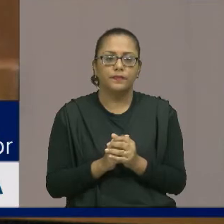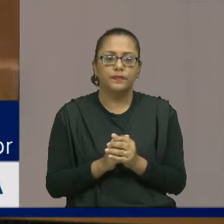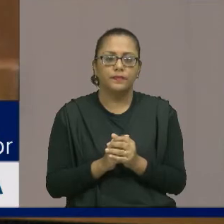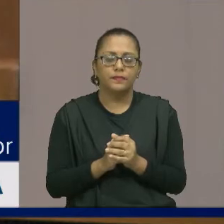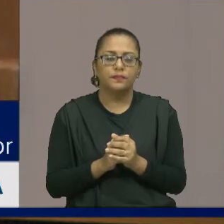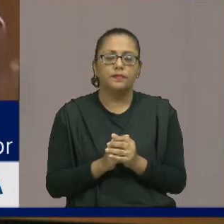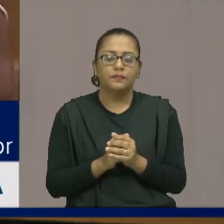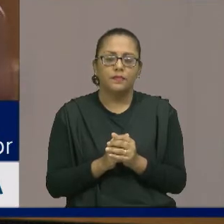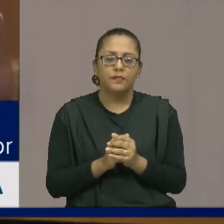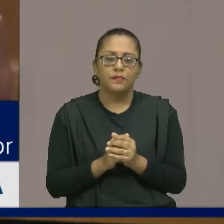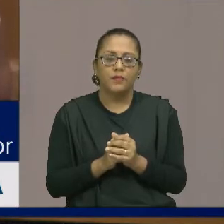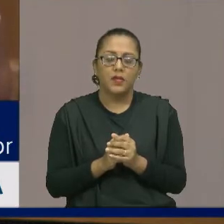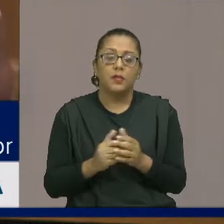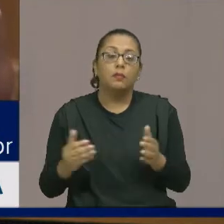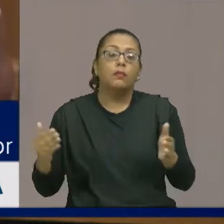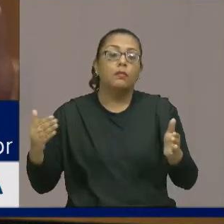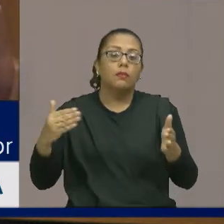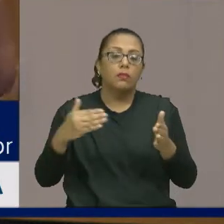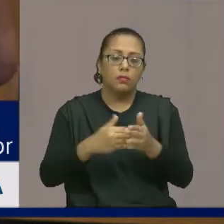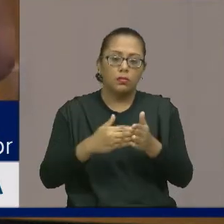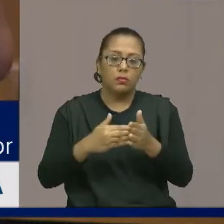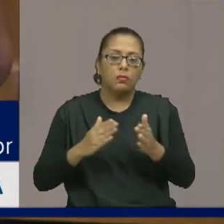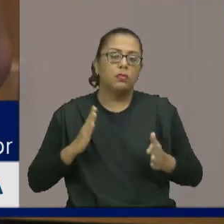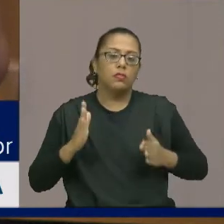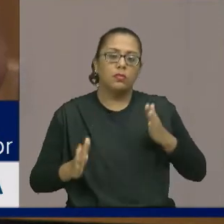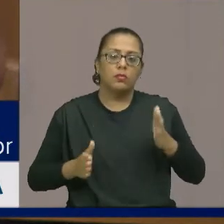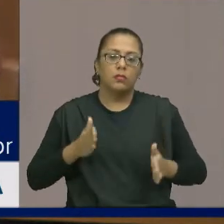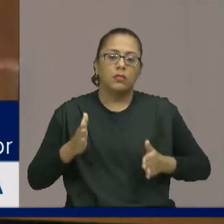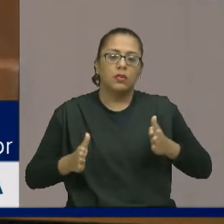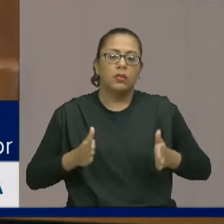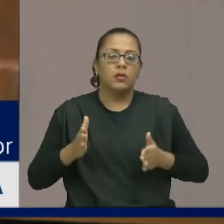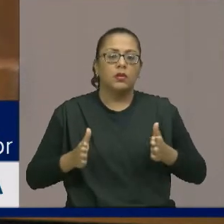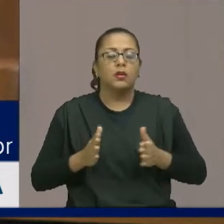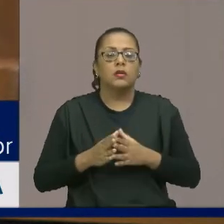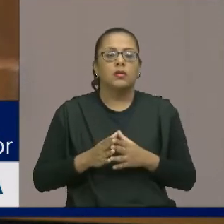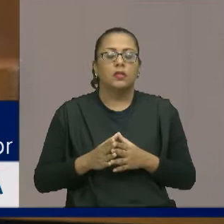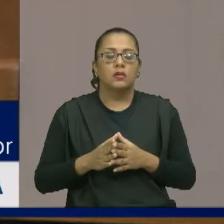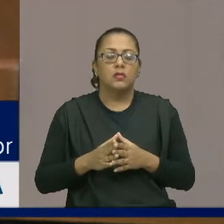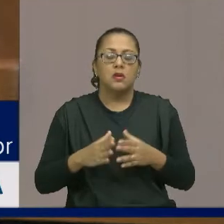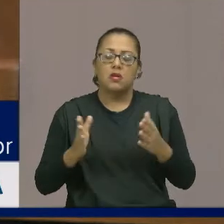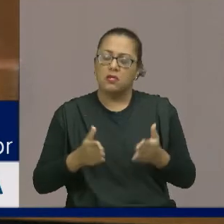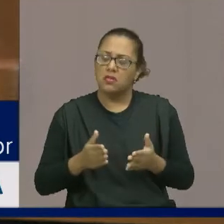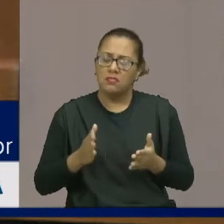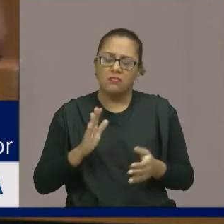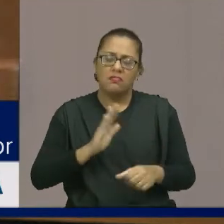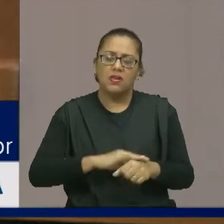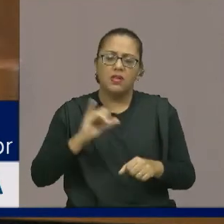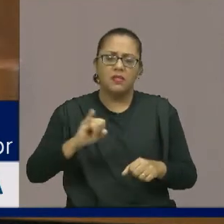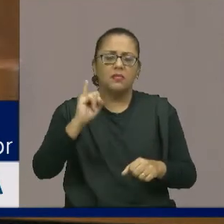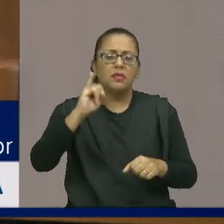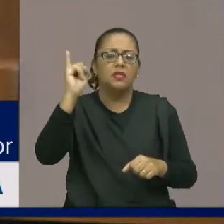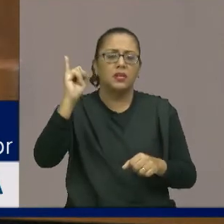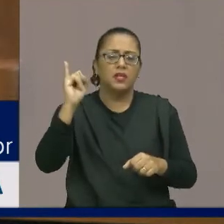saímos daqui principalmente colocando a cabeça no travesseiro e dormindo igual um